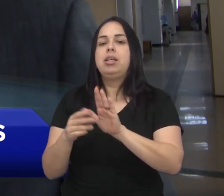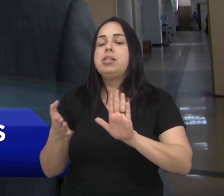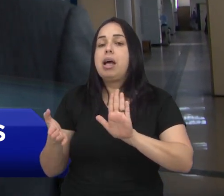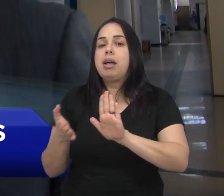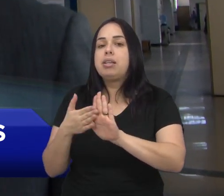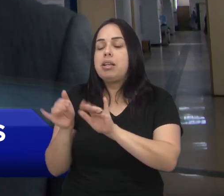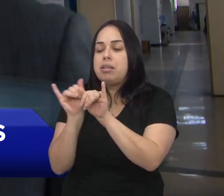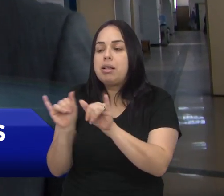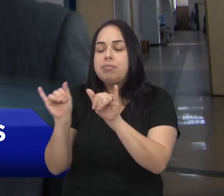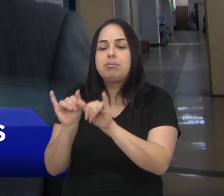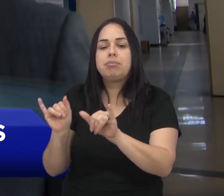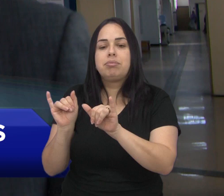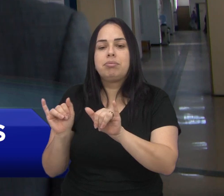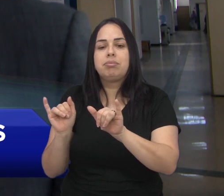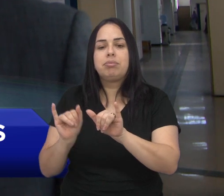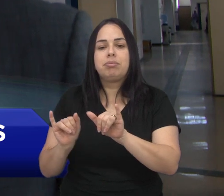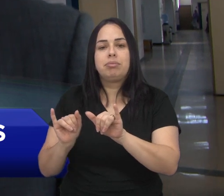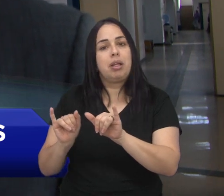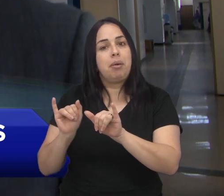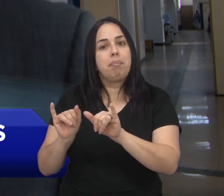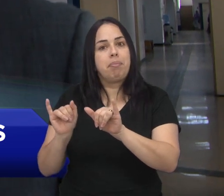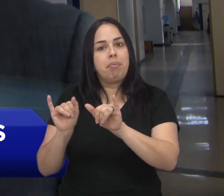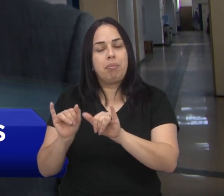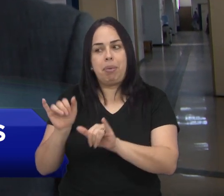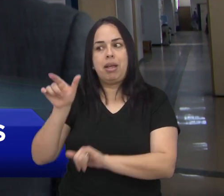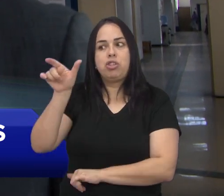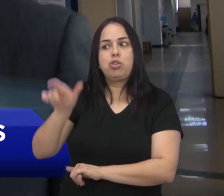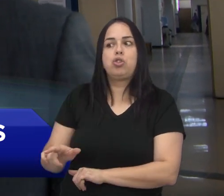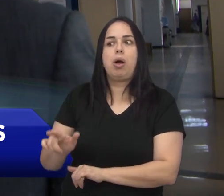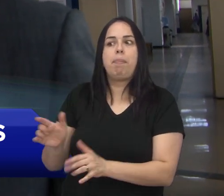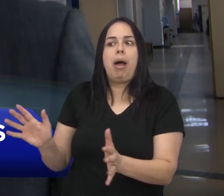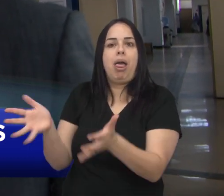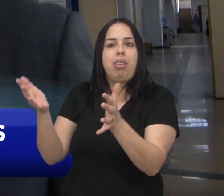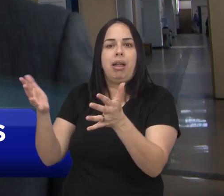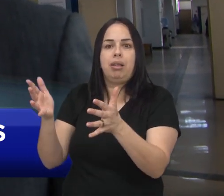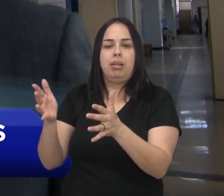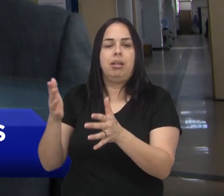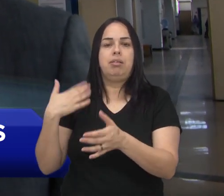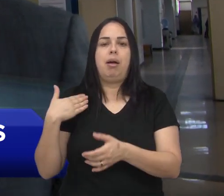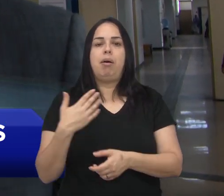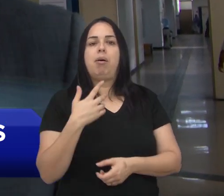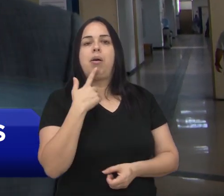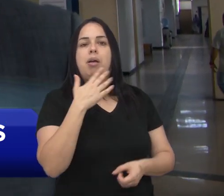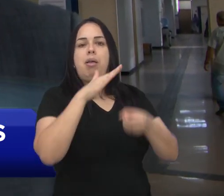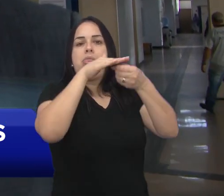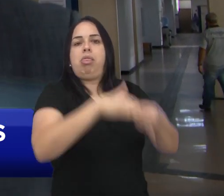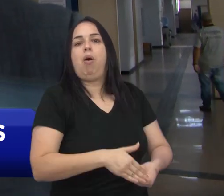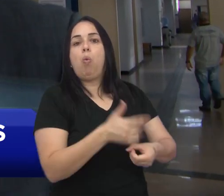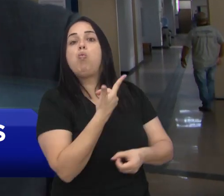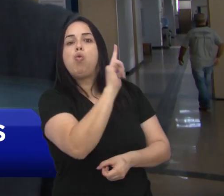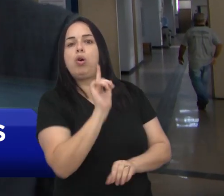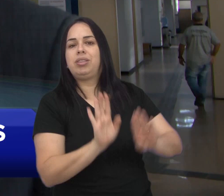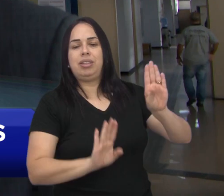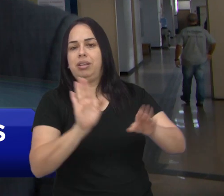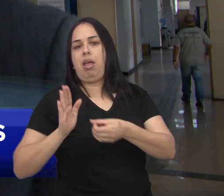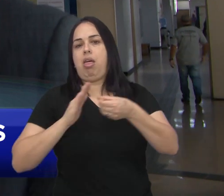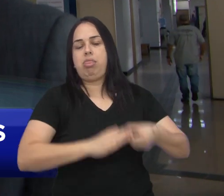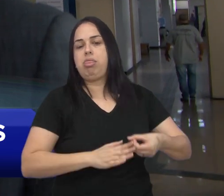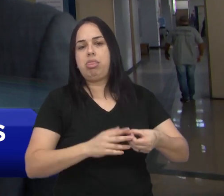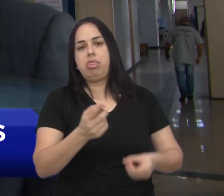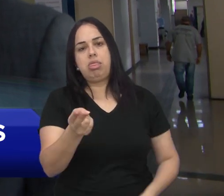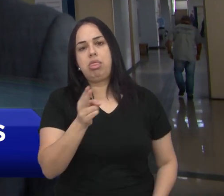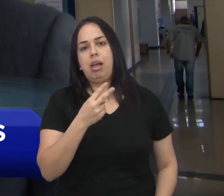mediante inteligência artificial e que essa propaganda sirva para promover o candidato, não